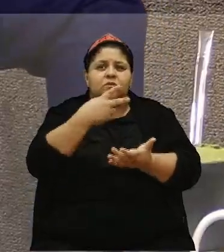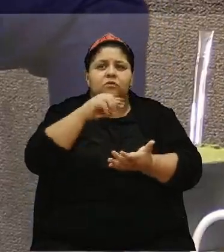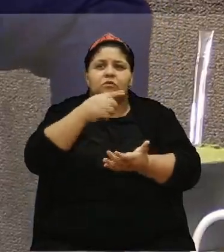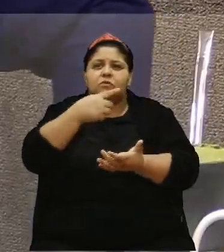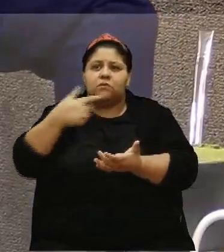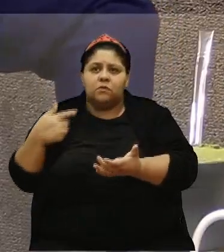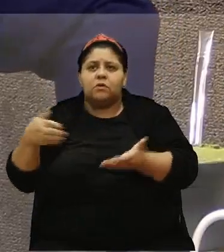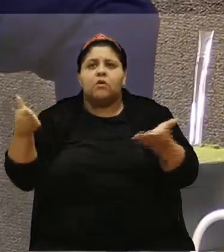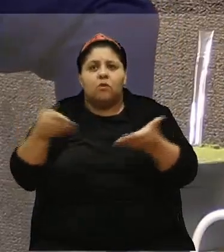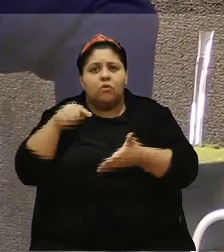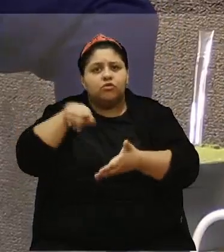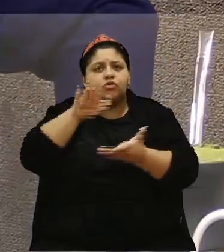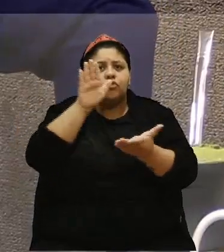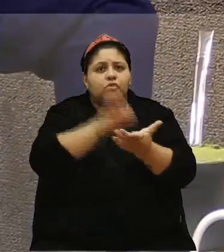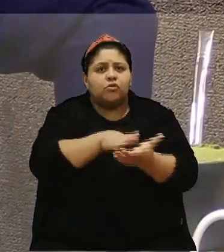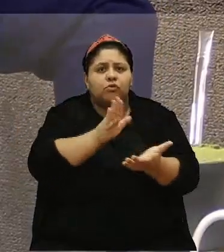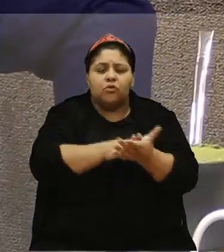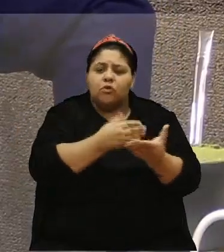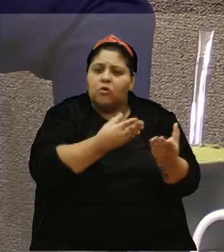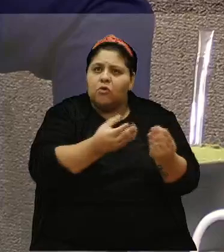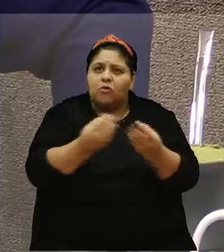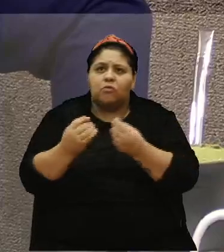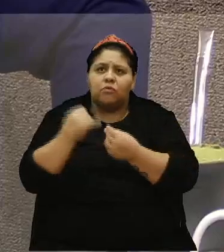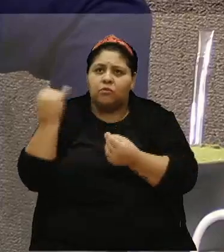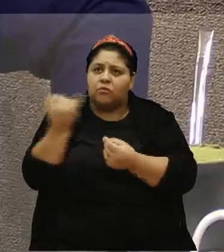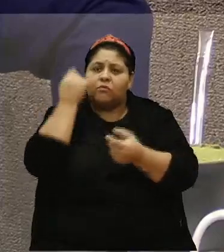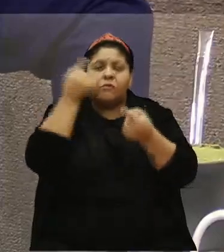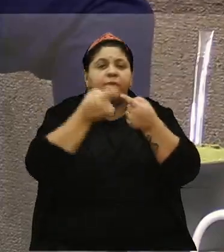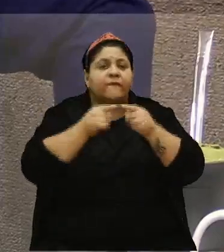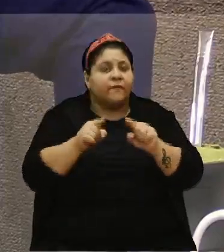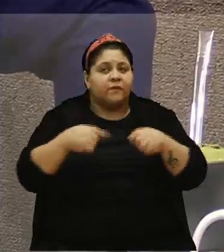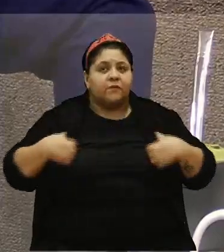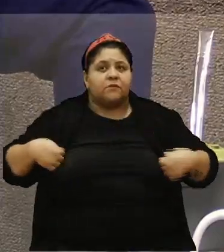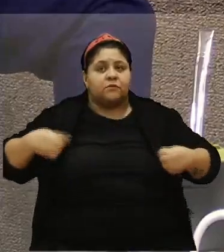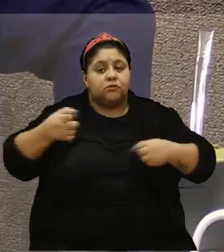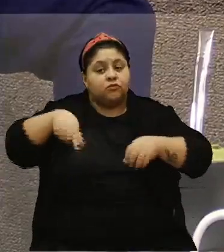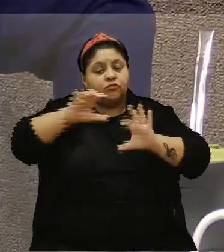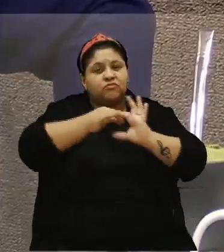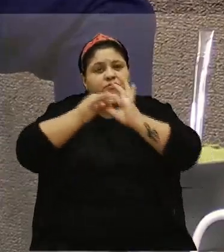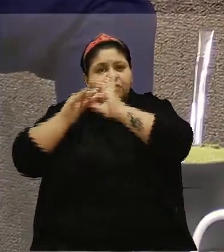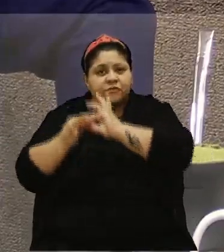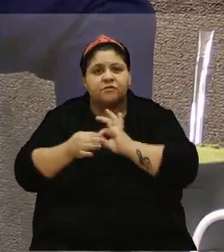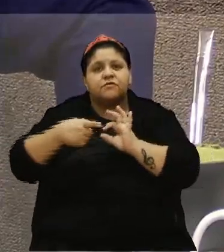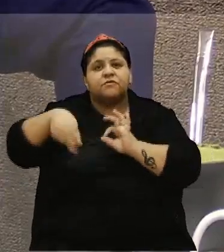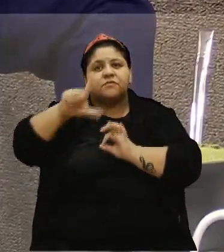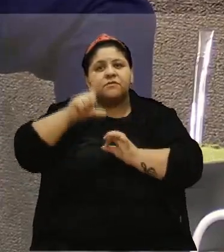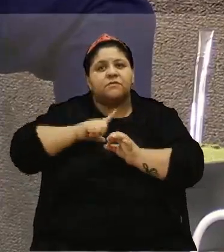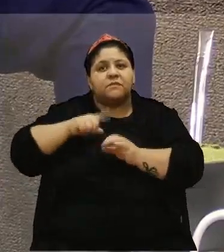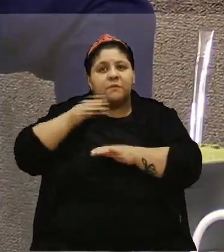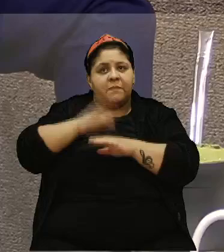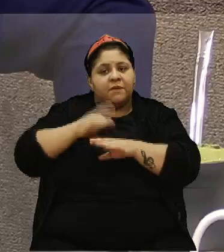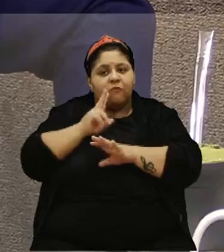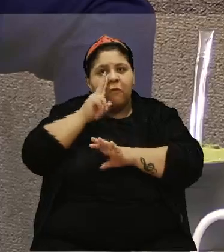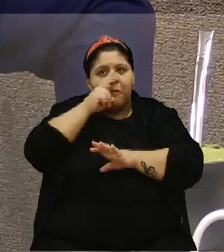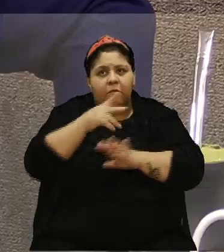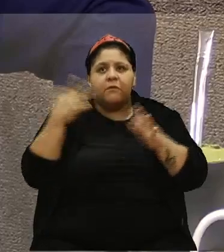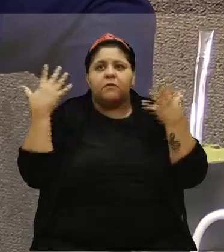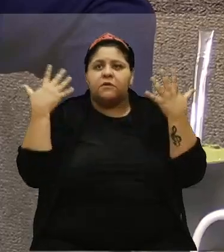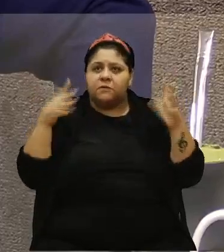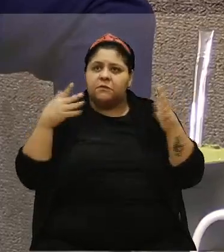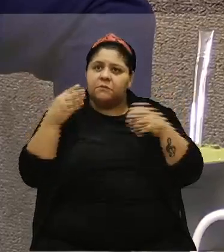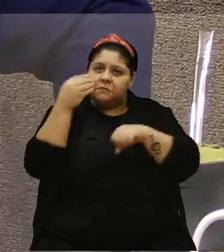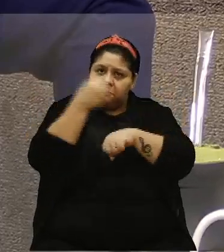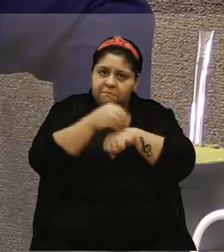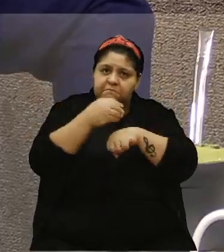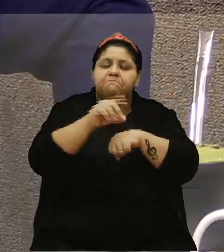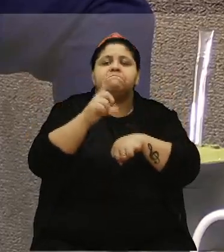isso, a gente está ainda cobrando por muitas coisas que são importantes, mas quando nós nos unimos, a gente tem muito mais força. Então, parabéns por essas indicações